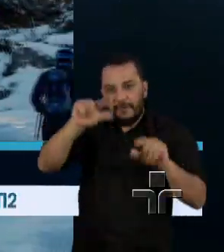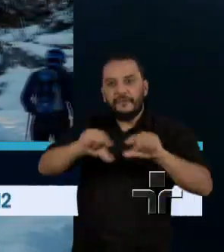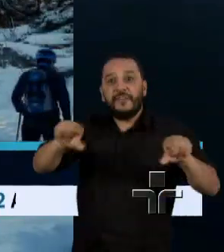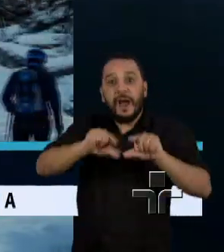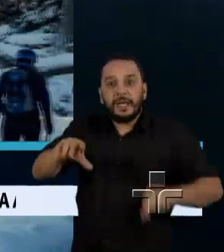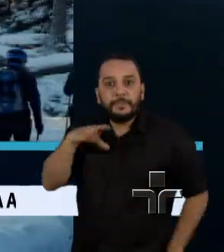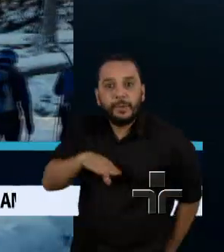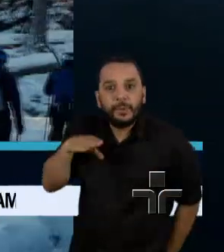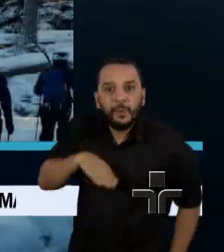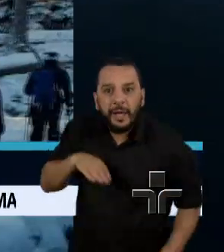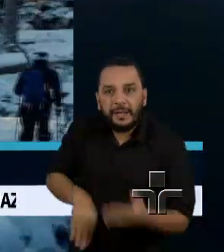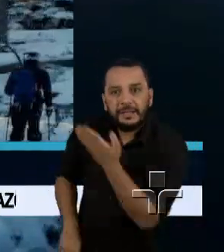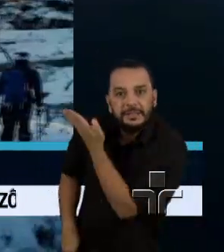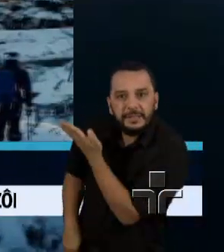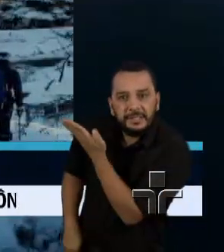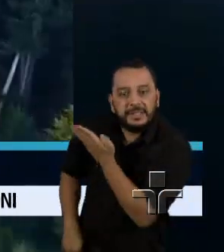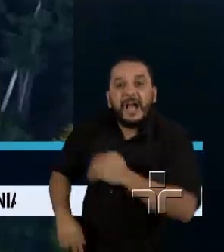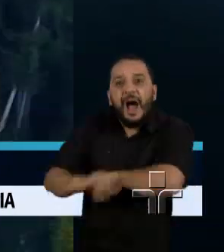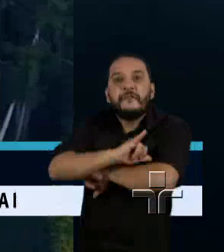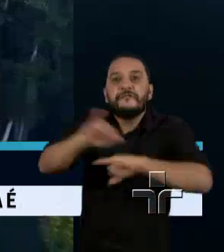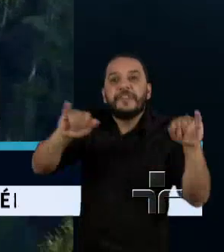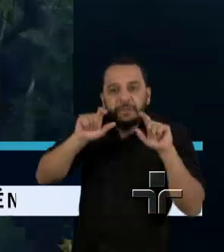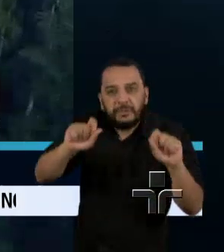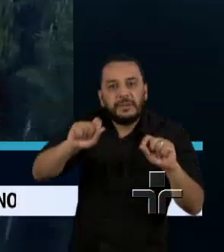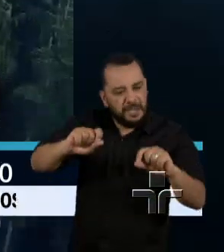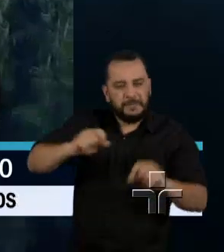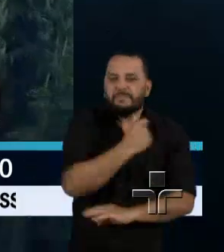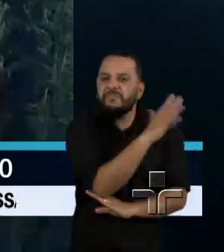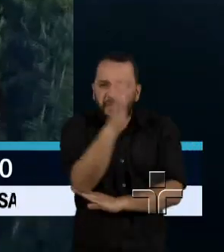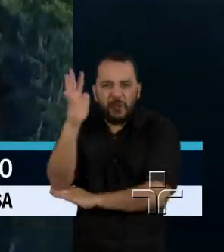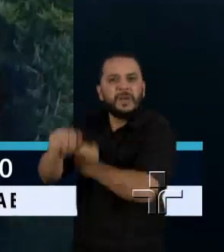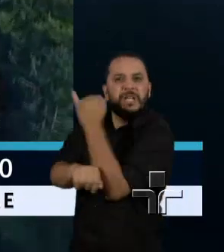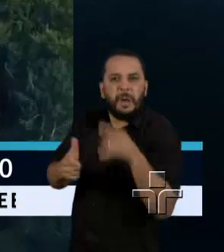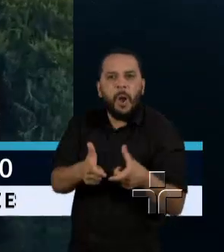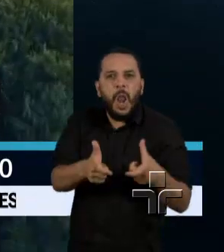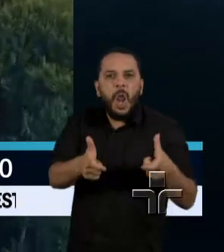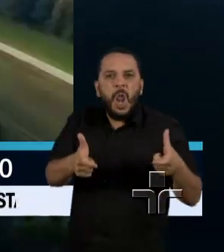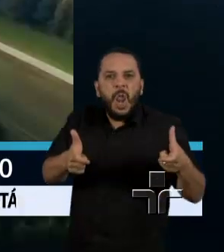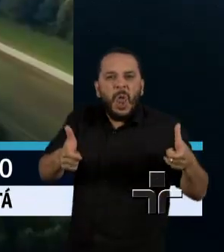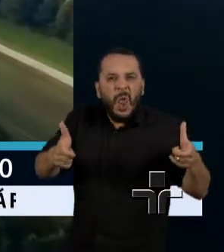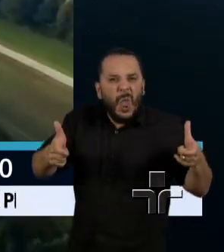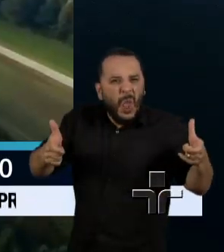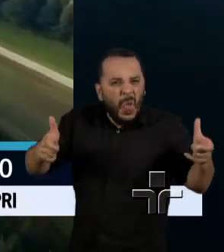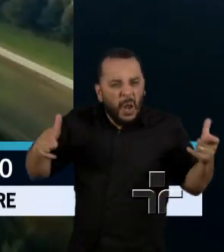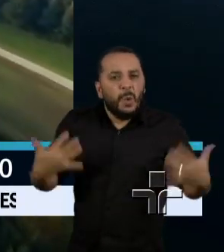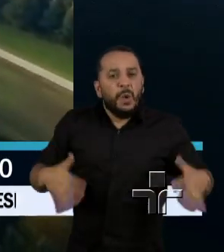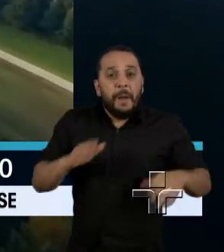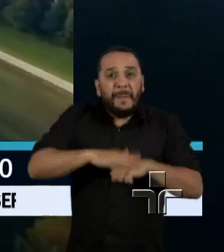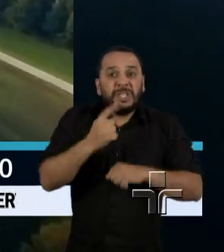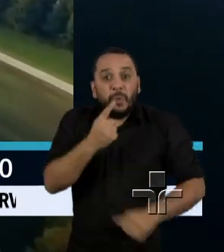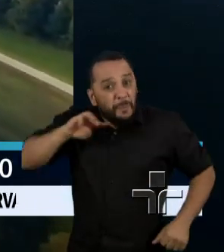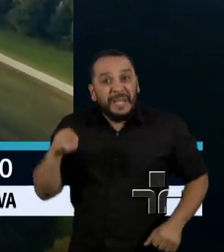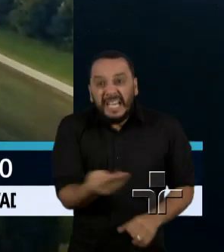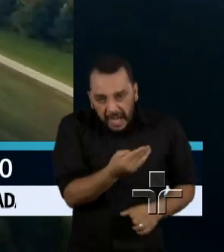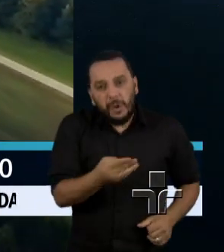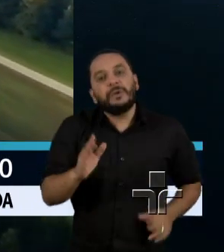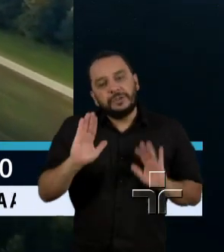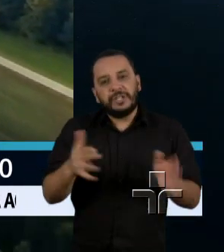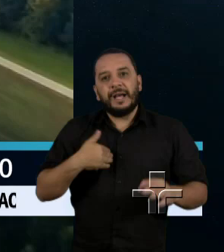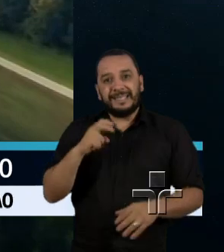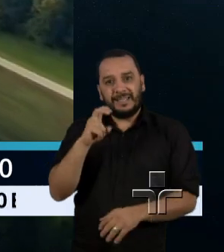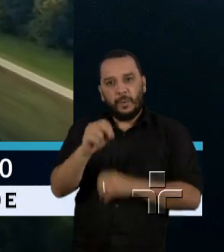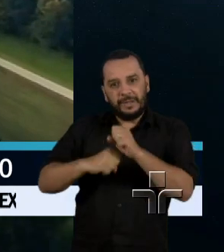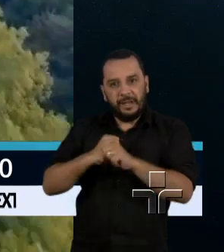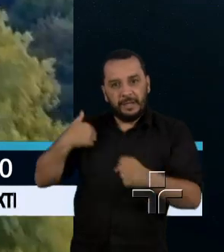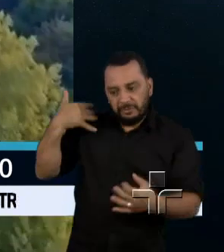As mensagens informam que as florestas do país cresceram mais de 1 milhão de hectares nos últimos 50 anos e que as áreas